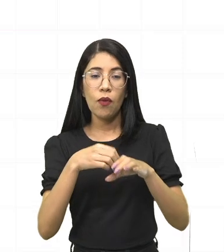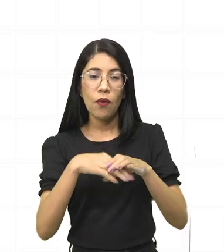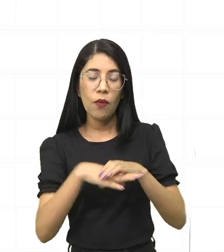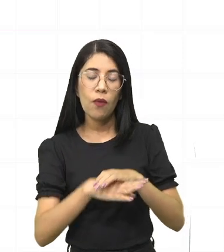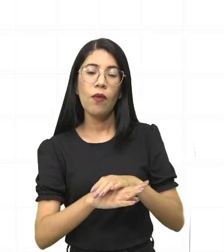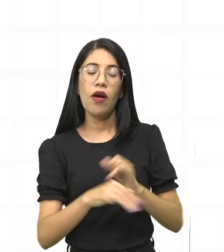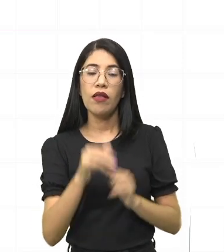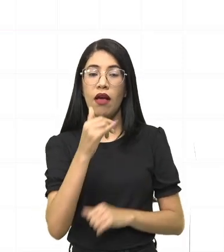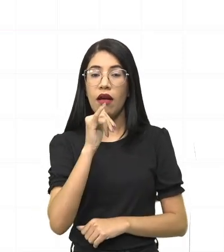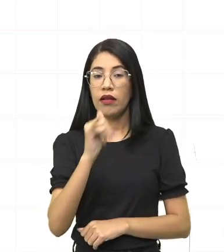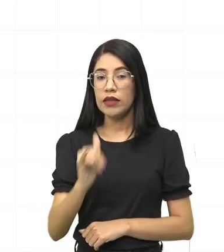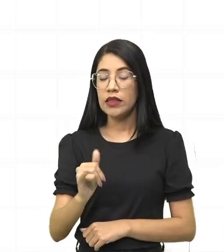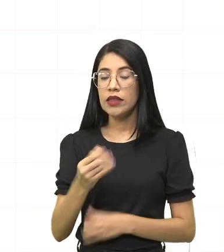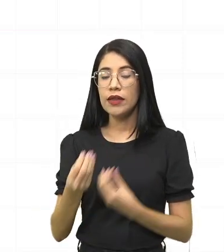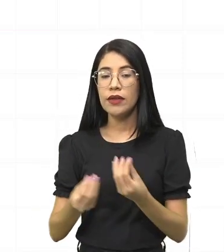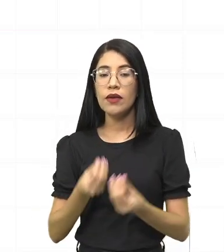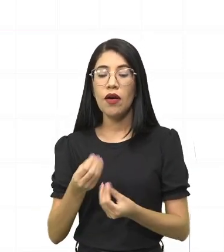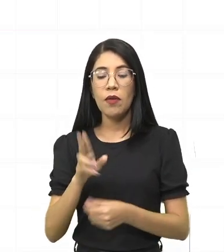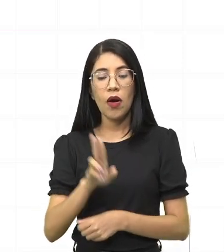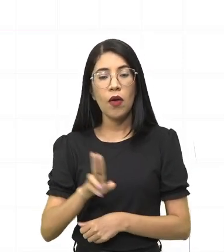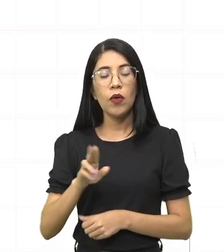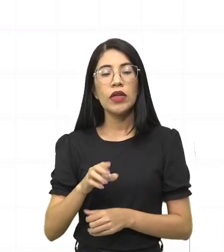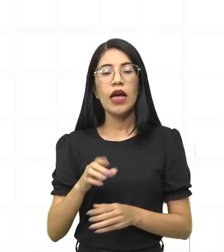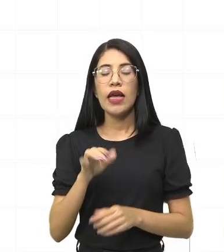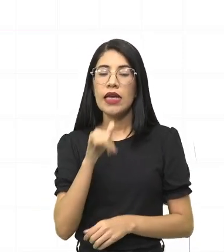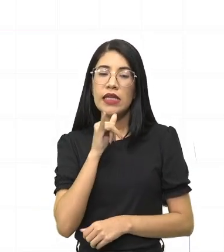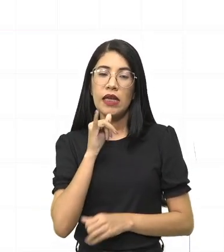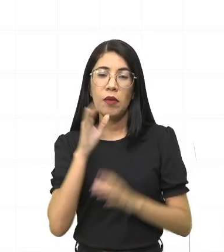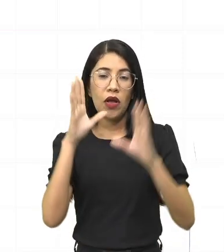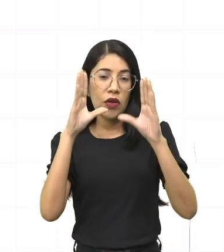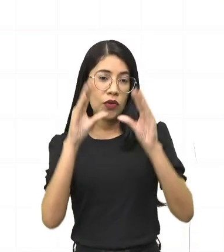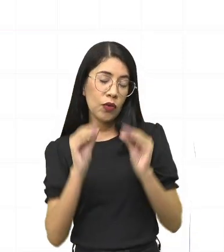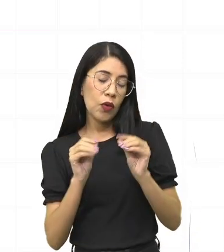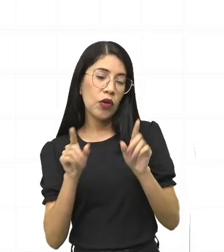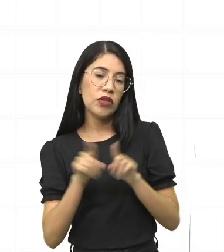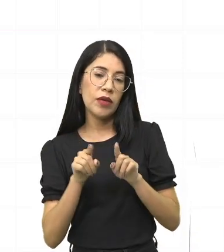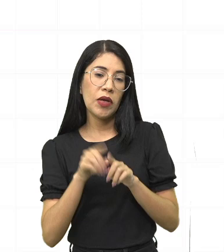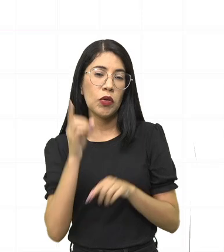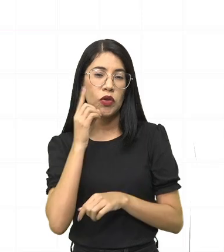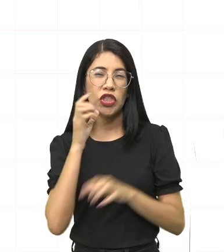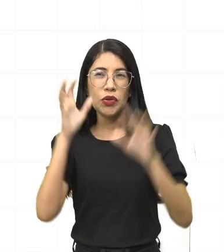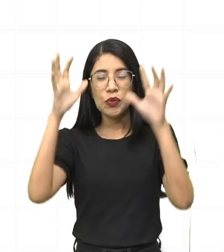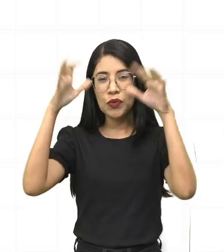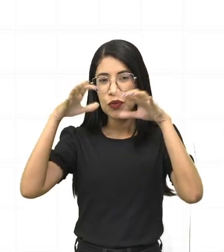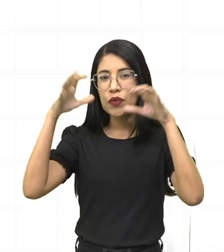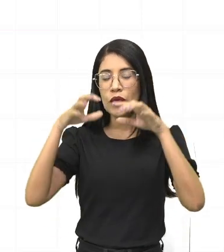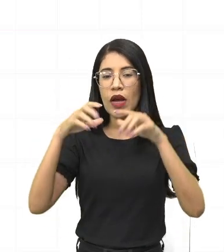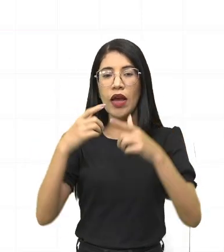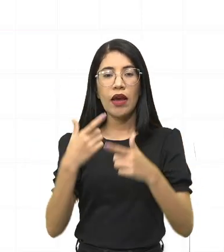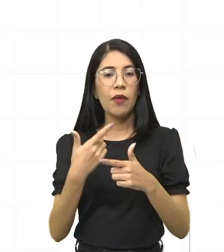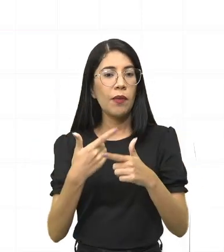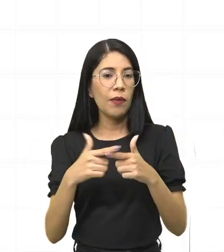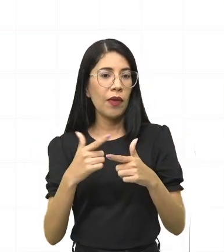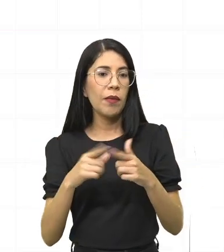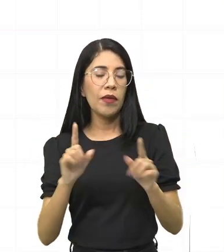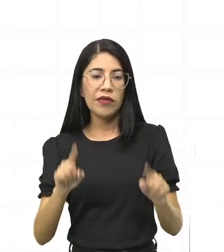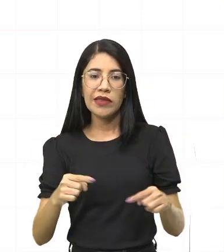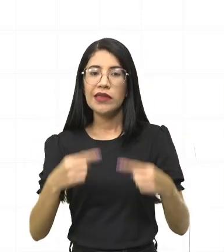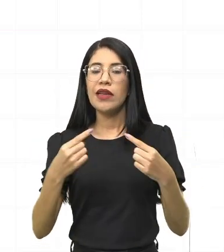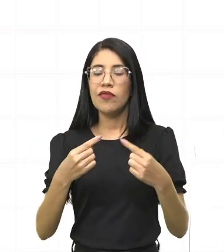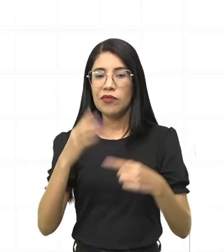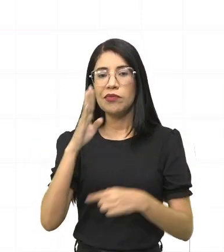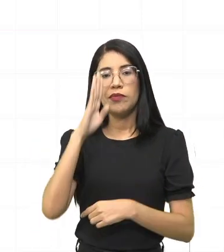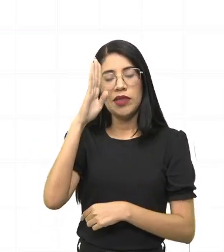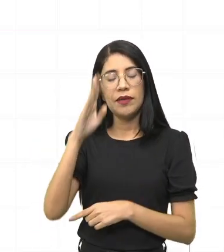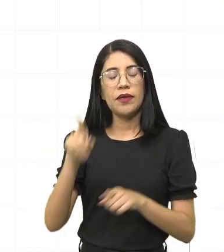a energia para uso durante a noite ou em dias nublados é um grande desafio aí, né,